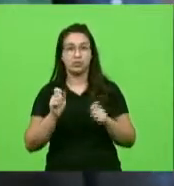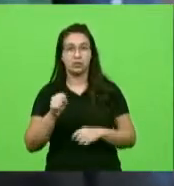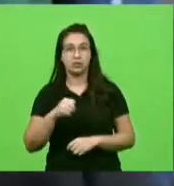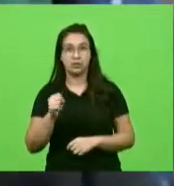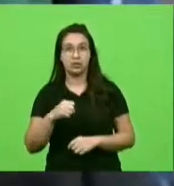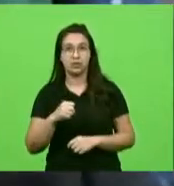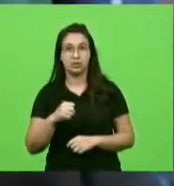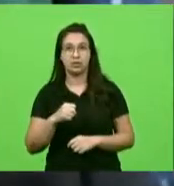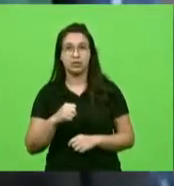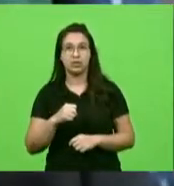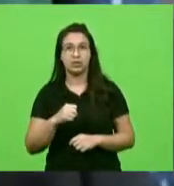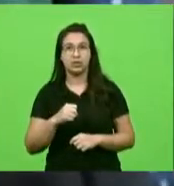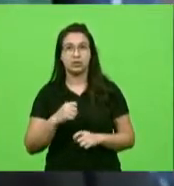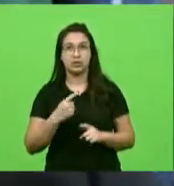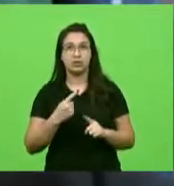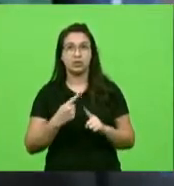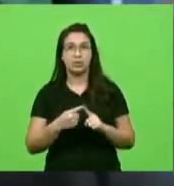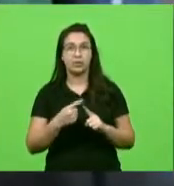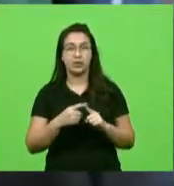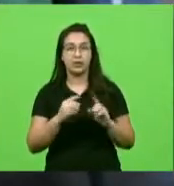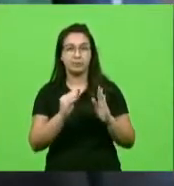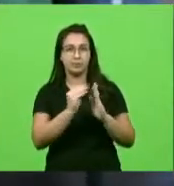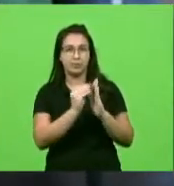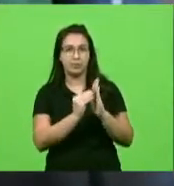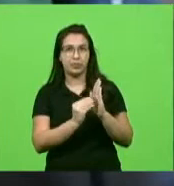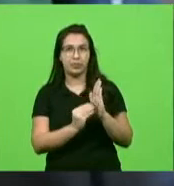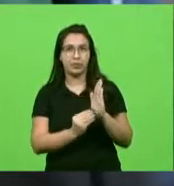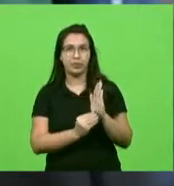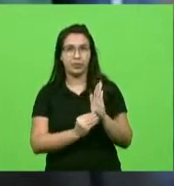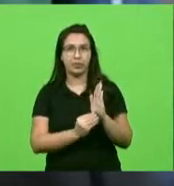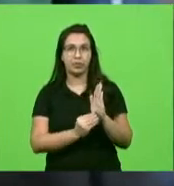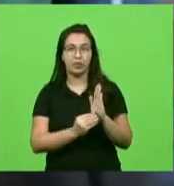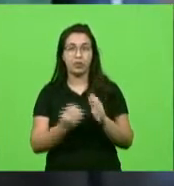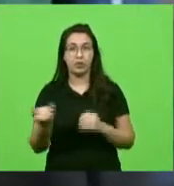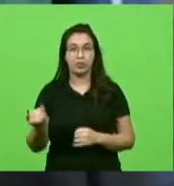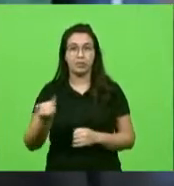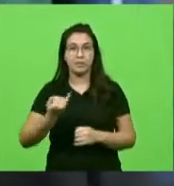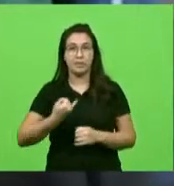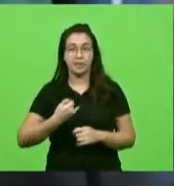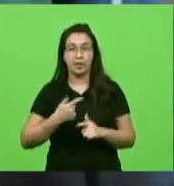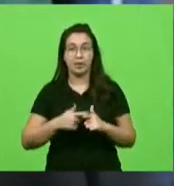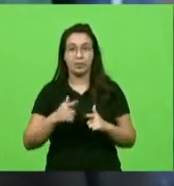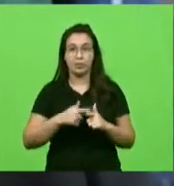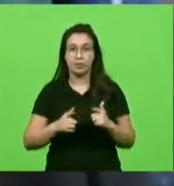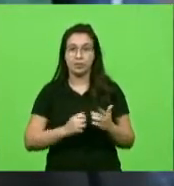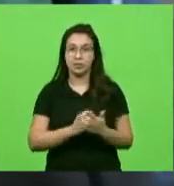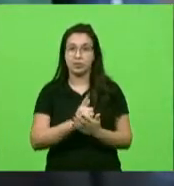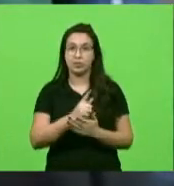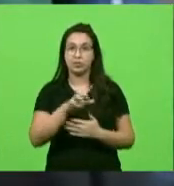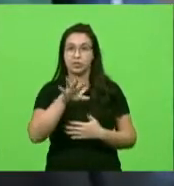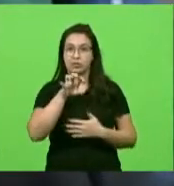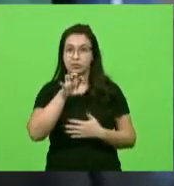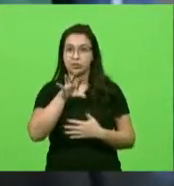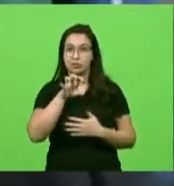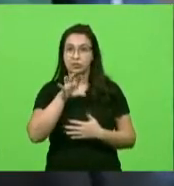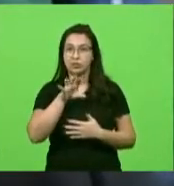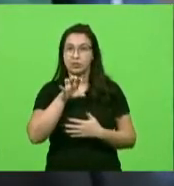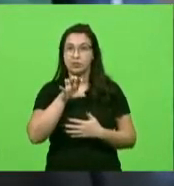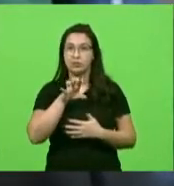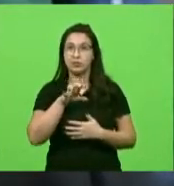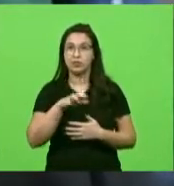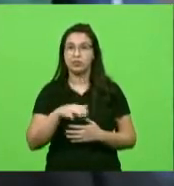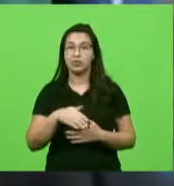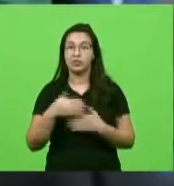que, na contextualização, foi nos passado o problema da compra dos respiradores, de que o mercado só